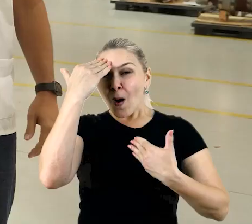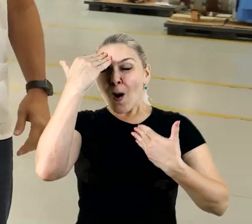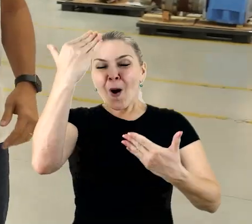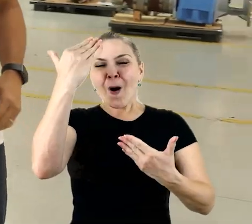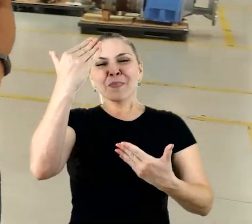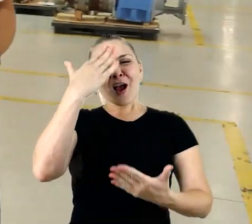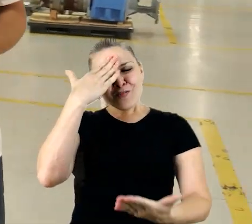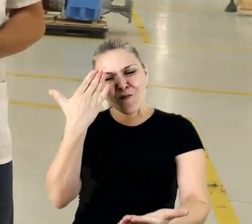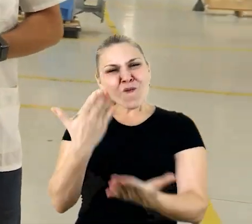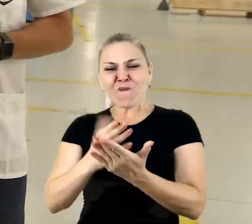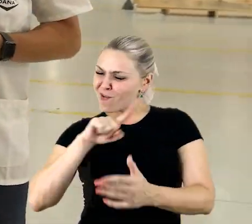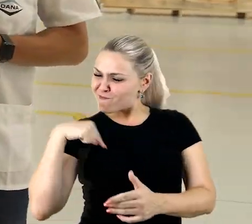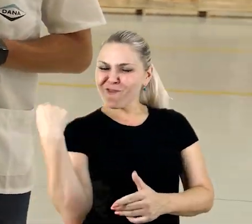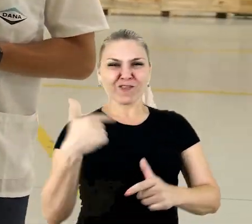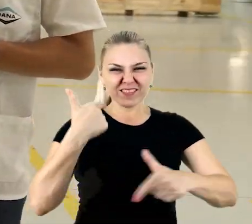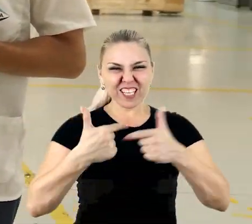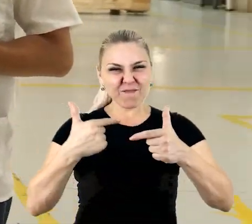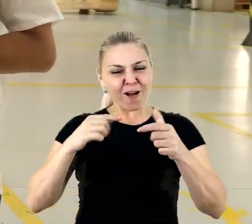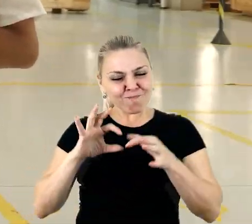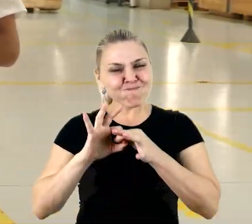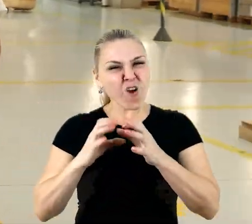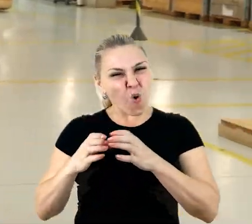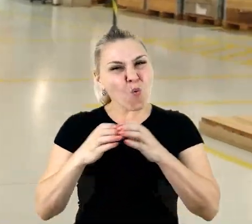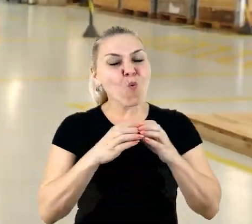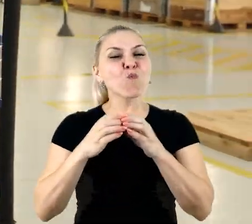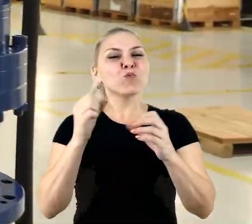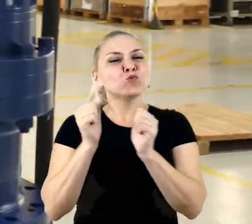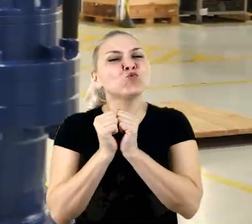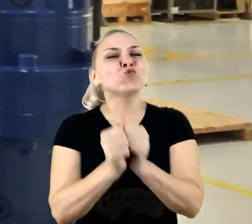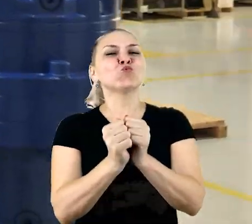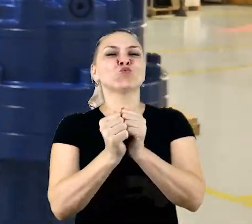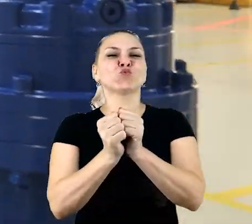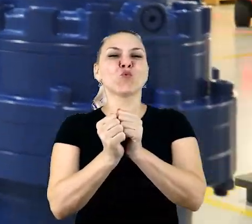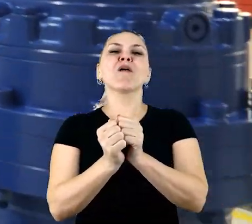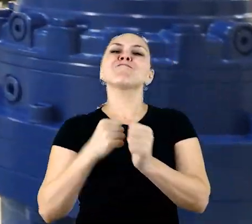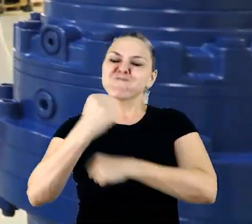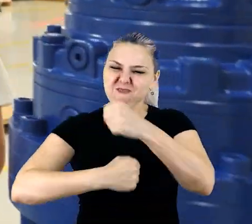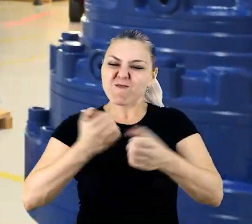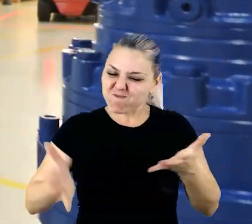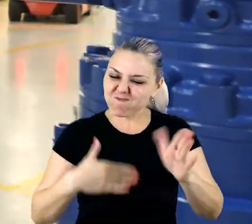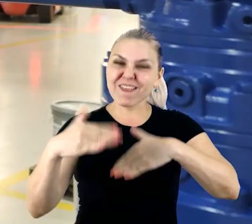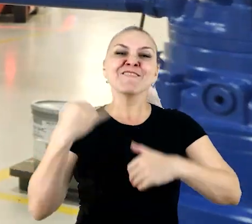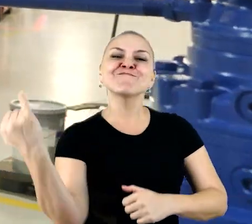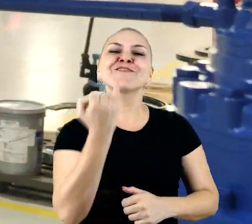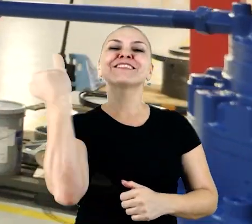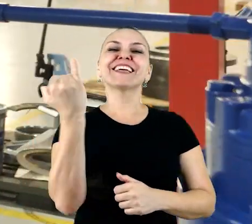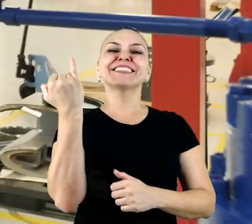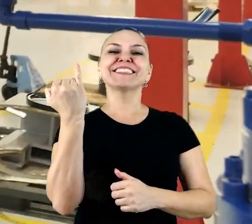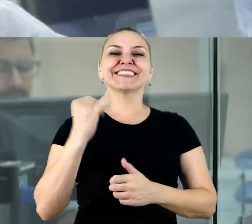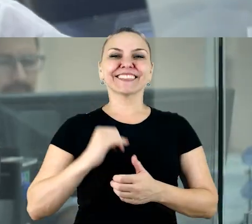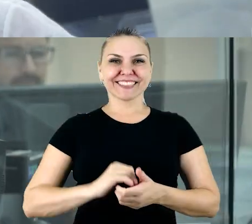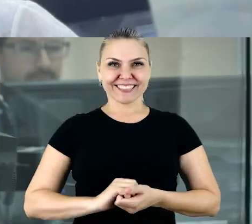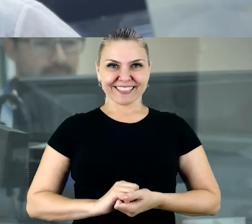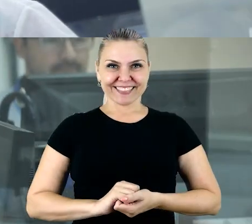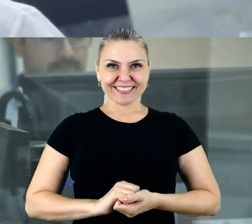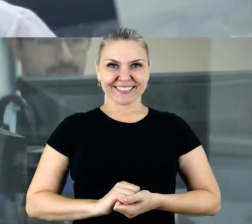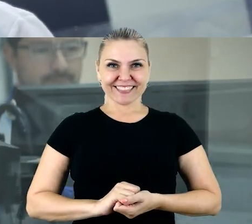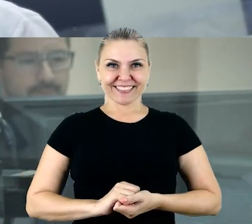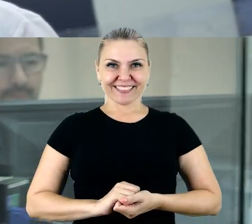Obrigado por continuar confiando o nosso trabalho conjunto E por estarmos juntos em mais um ano no nosso jornada movendo o que importa